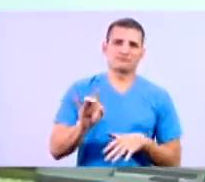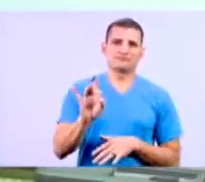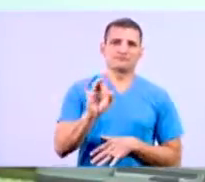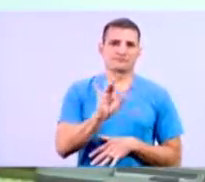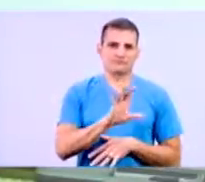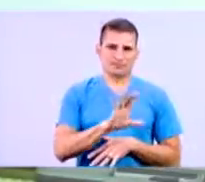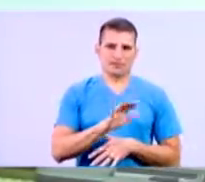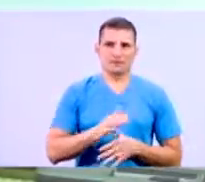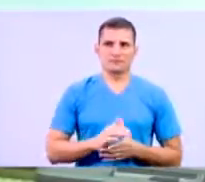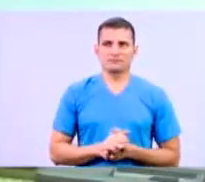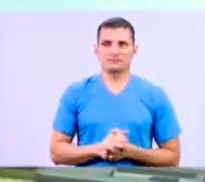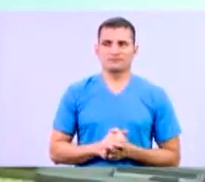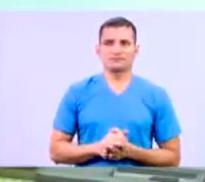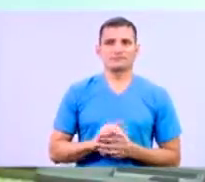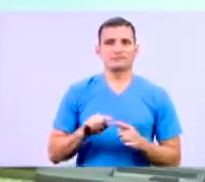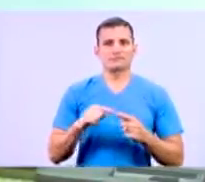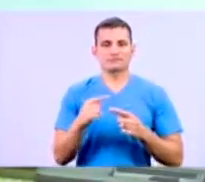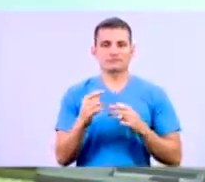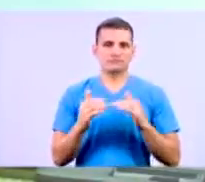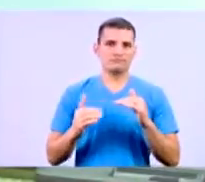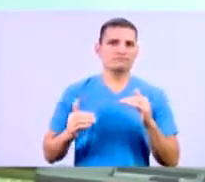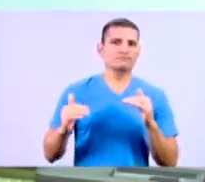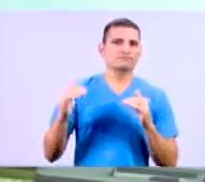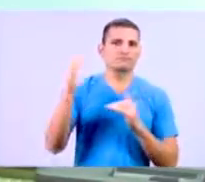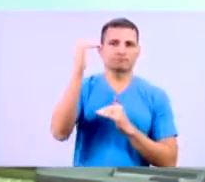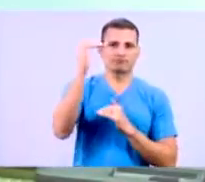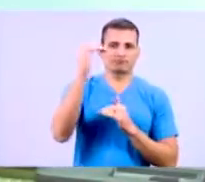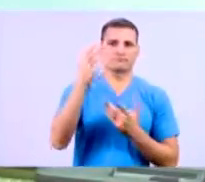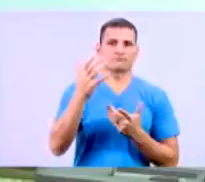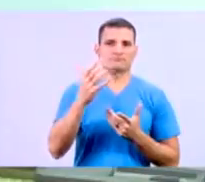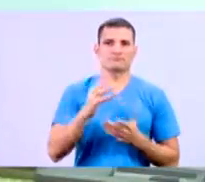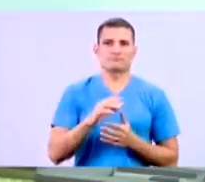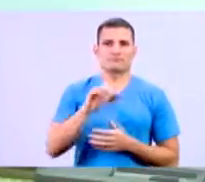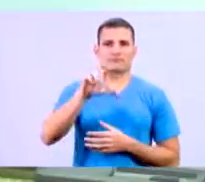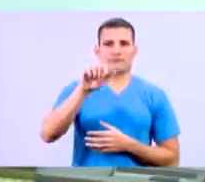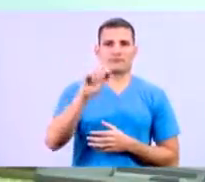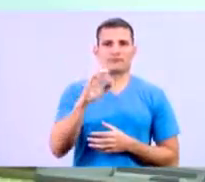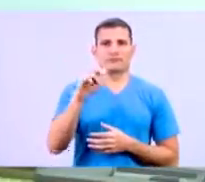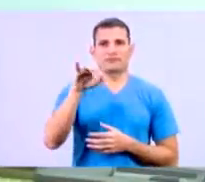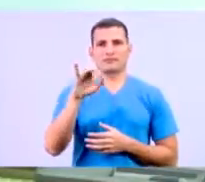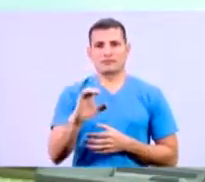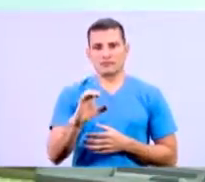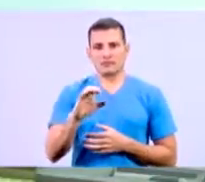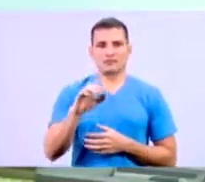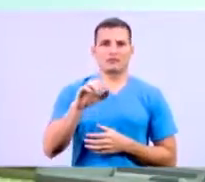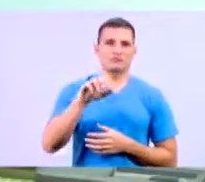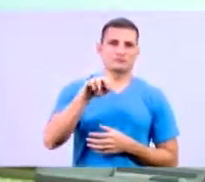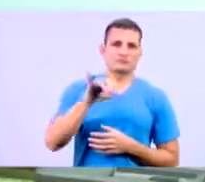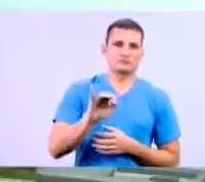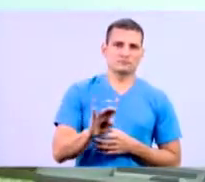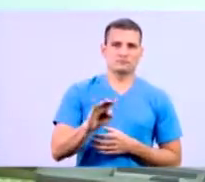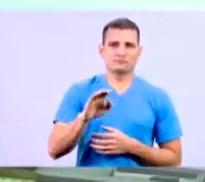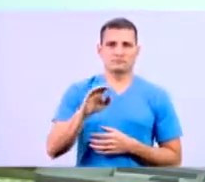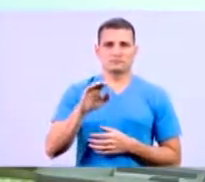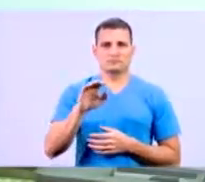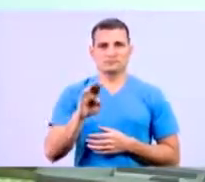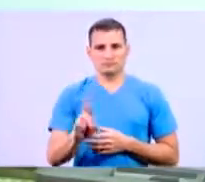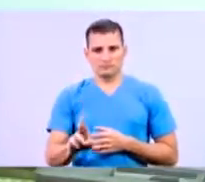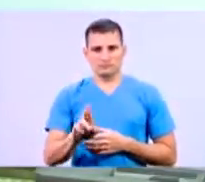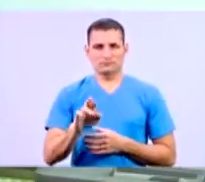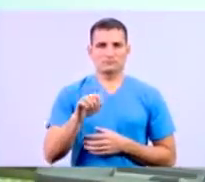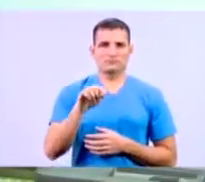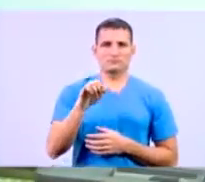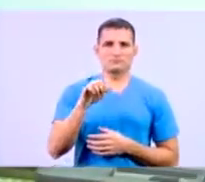nesse último caso, mas lá de cima nós falamos do LACNIC, depois do NIC-BR, e aí sim chega o